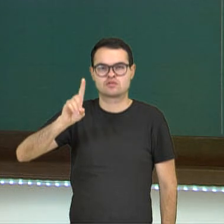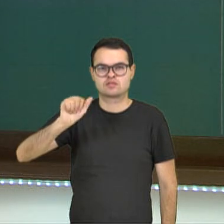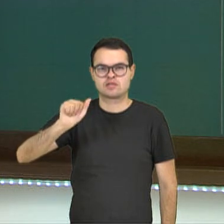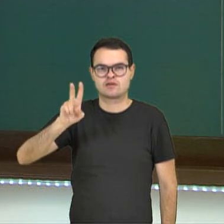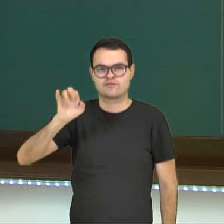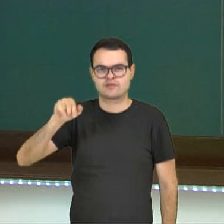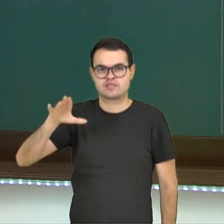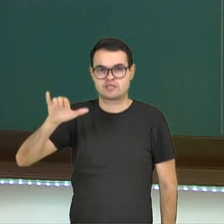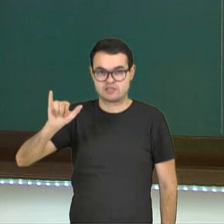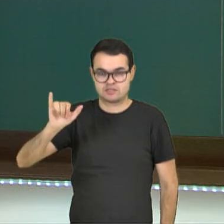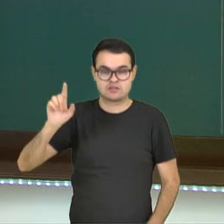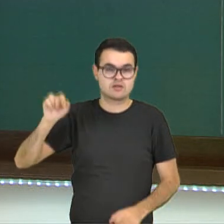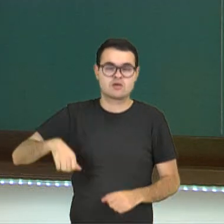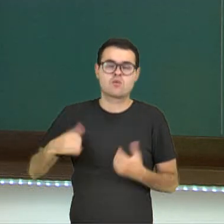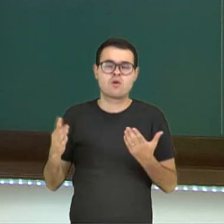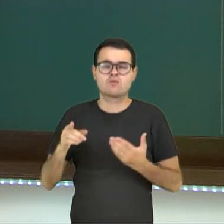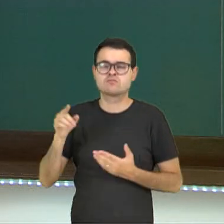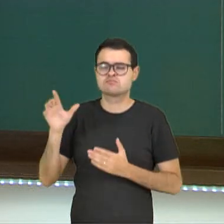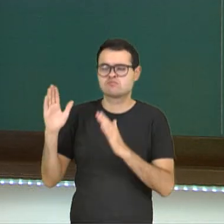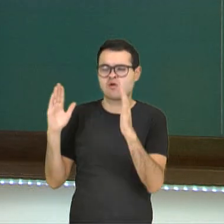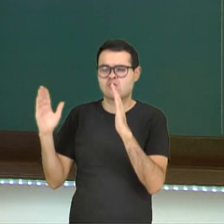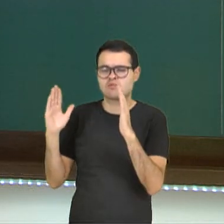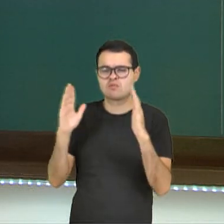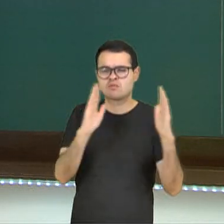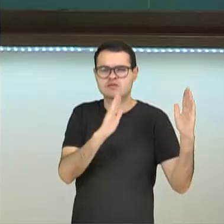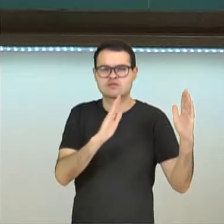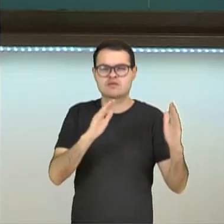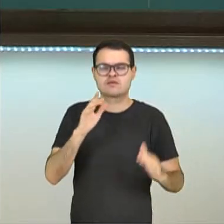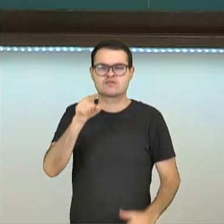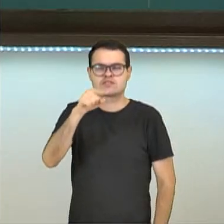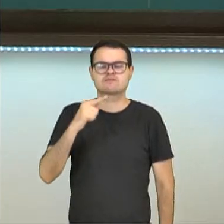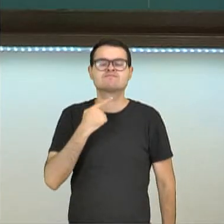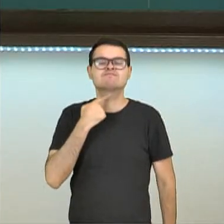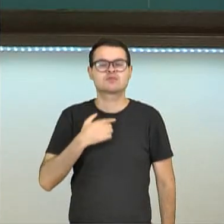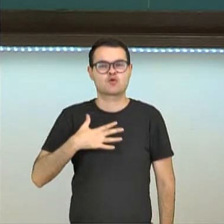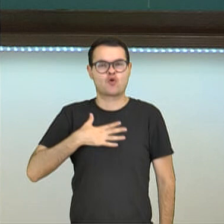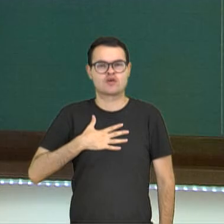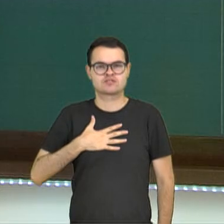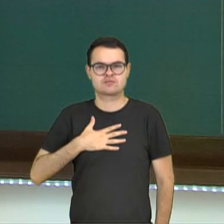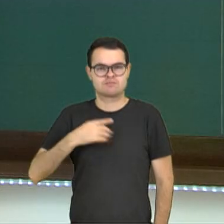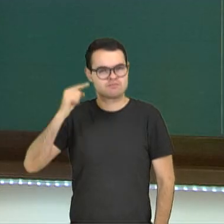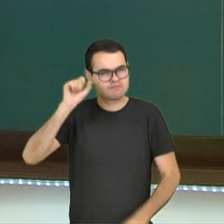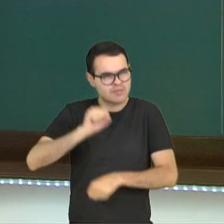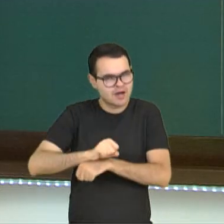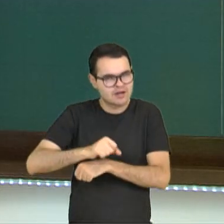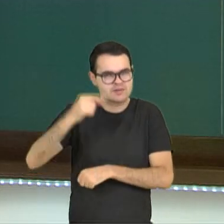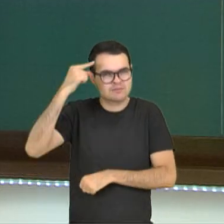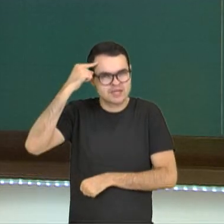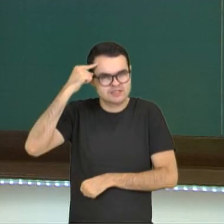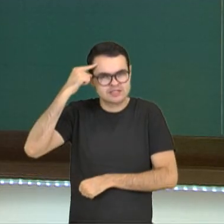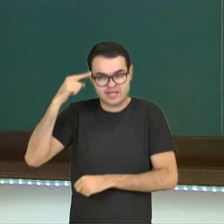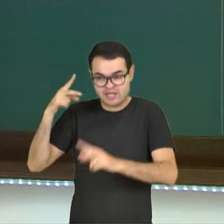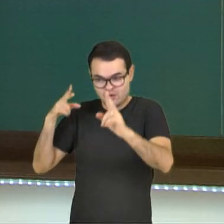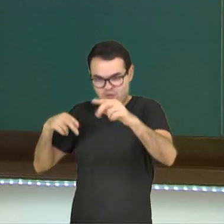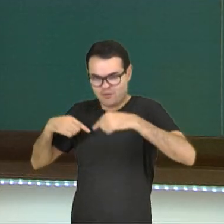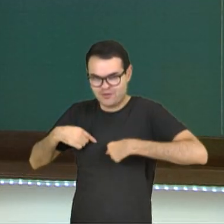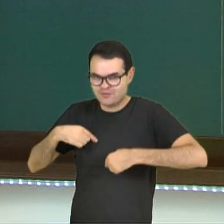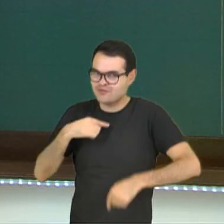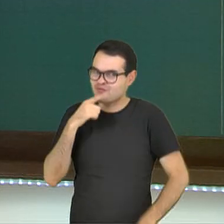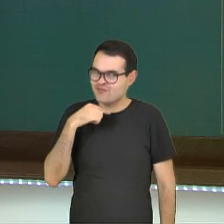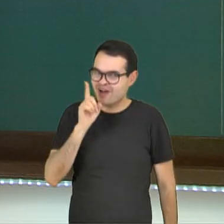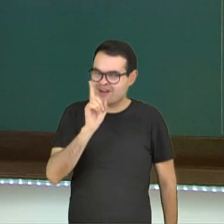artístico favorito? Pare um pouquinho, pense, não vale dizer o mesmo que eu. Então vamos prosseguir aqui a aula.